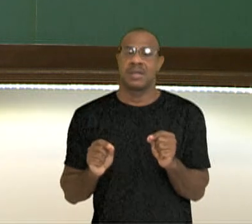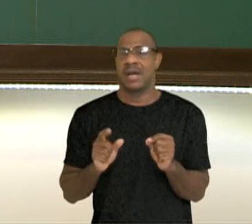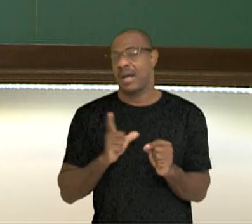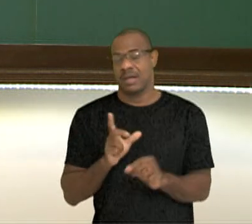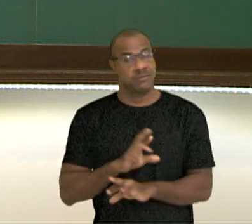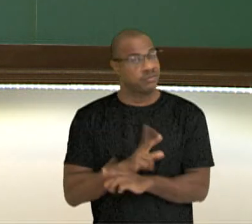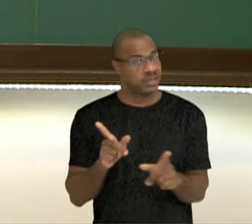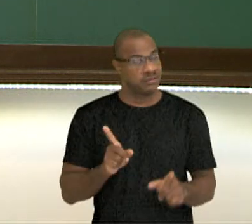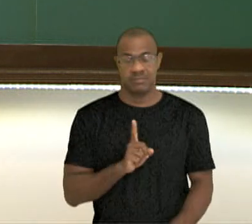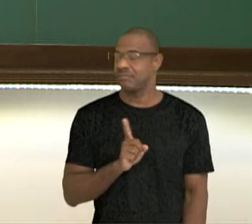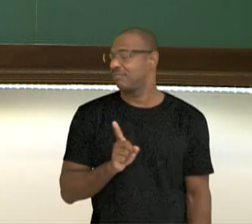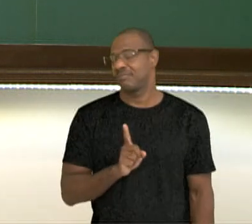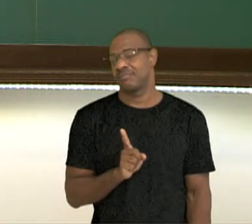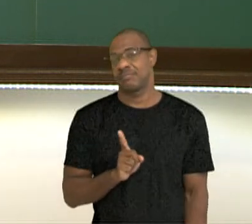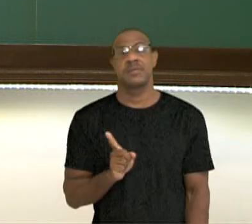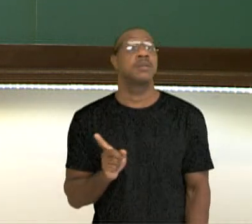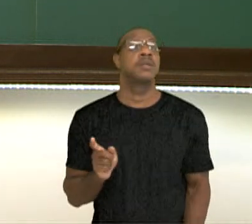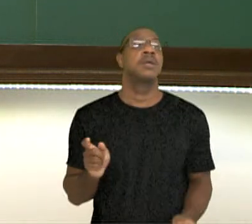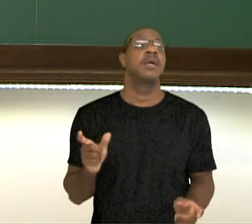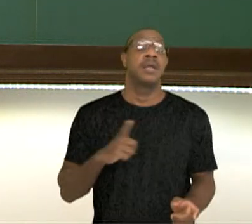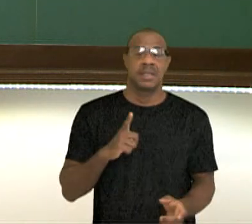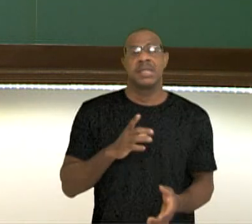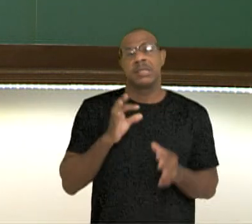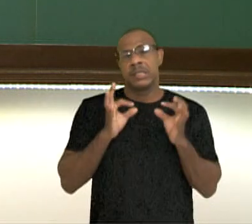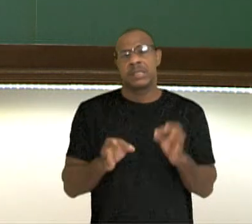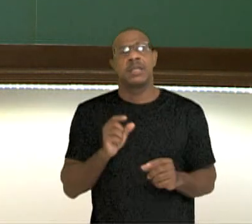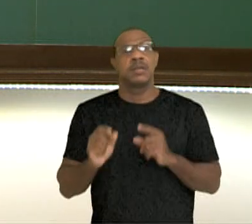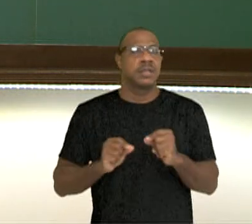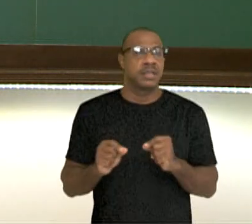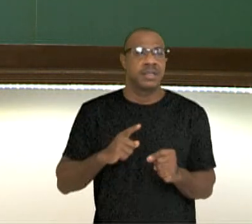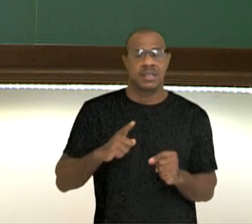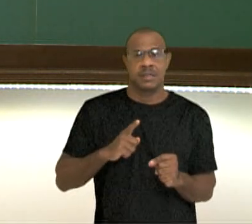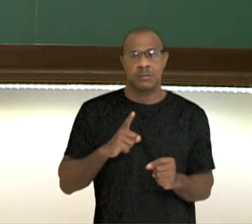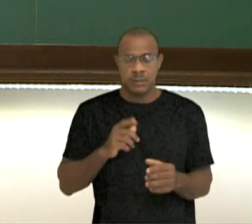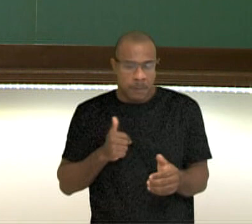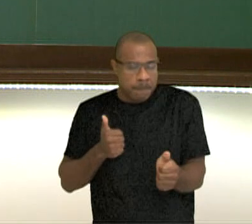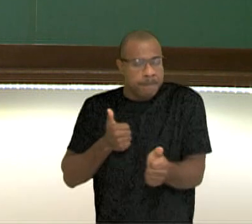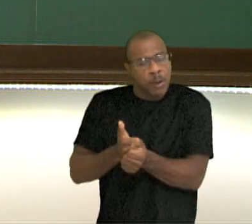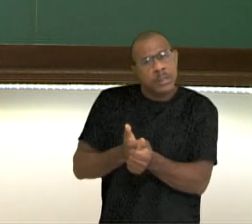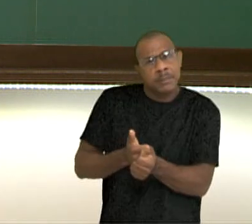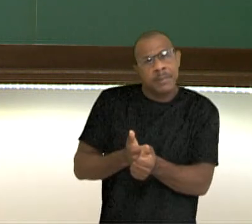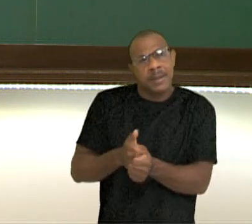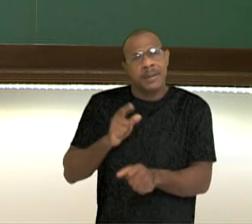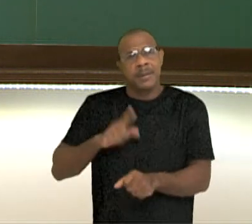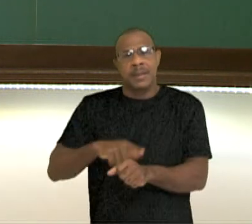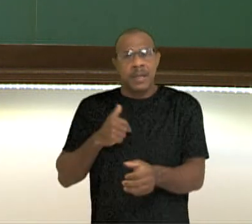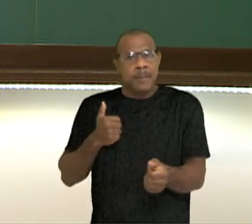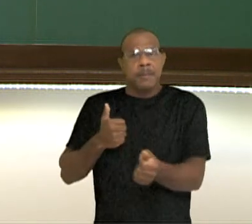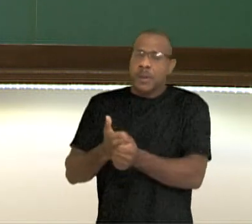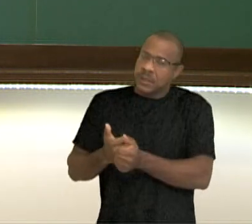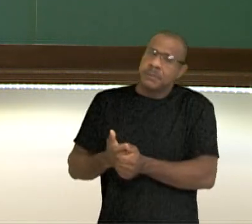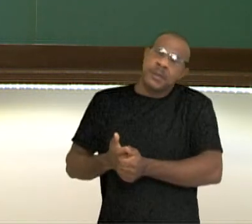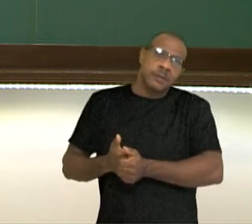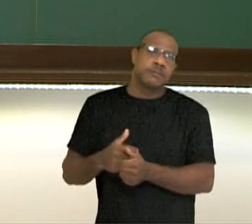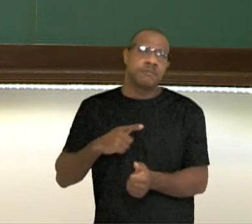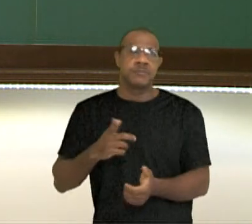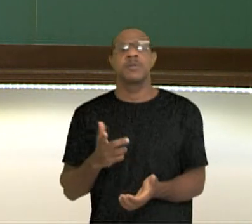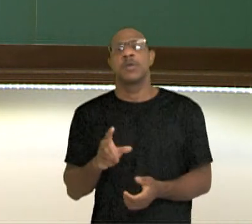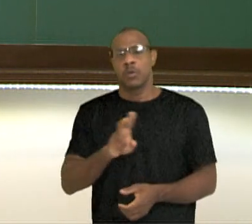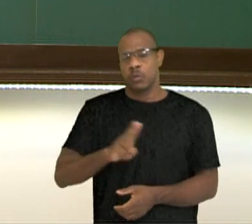diferente. Ela com certeza iria se aproximar, se apropriar de